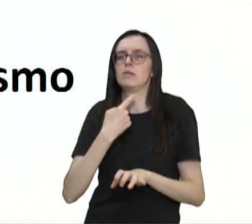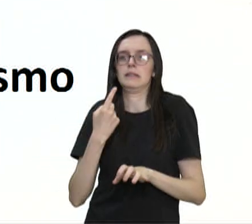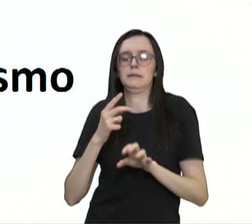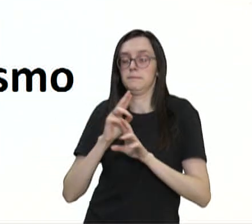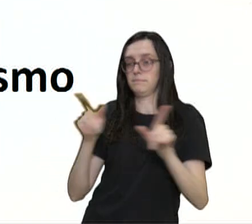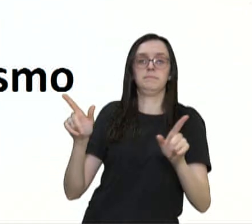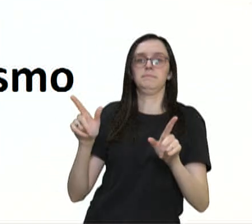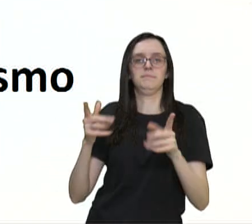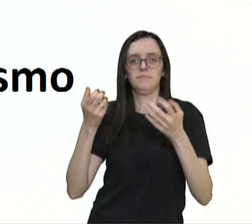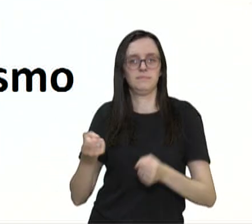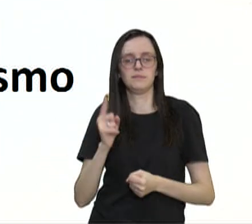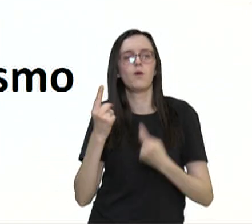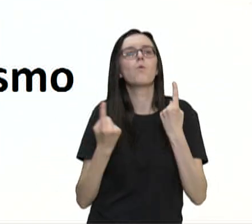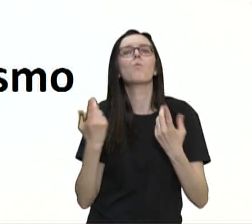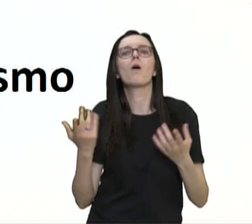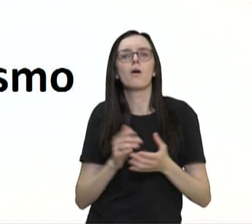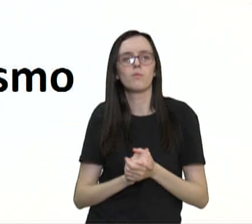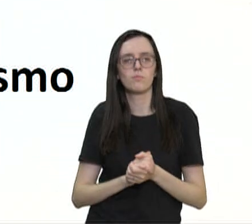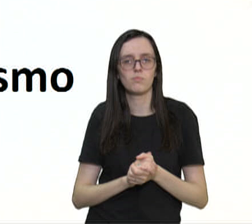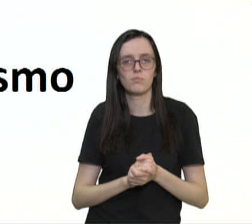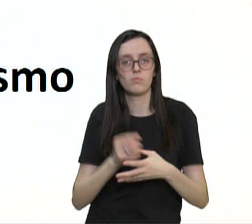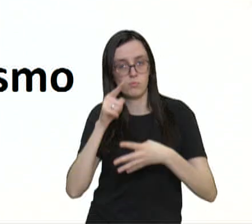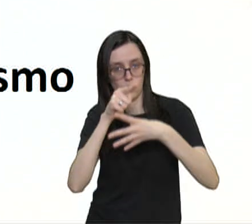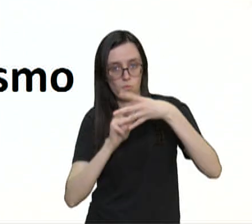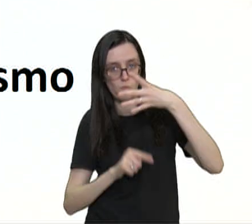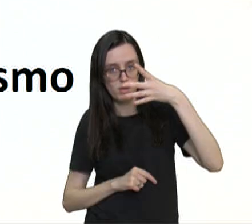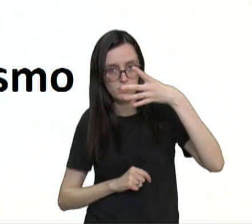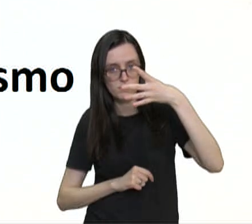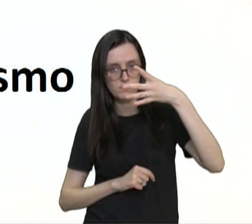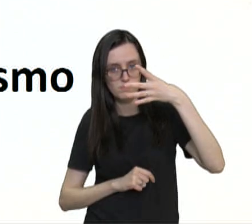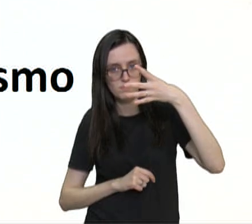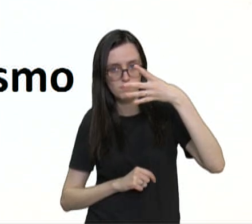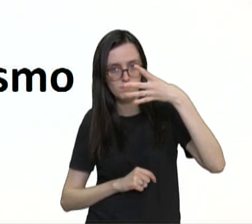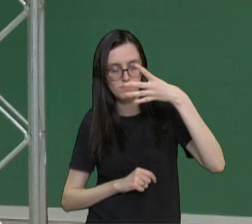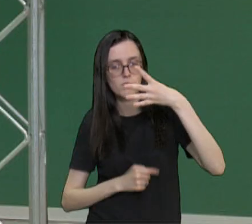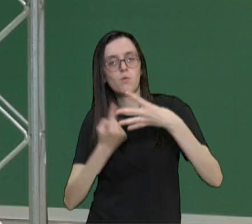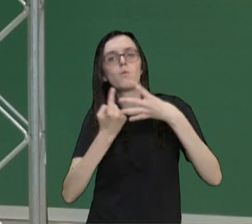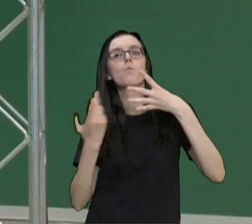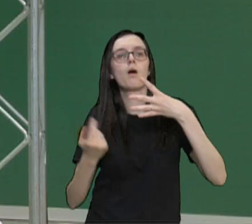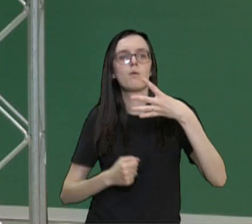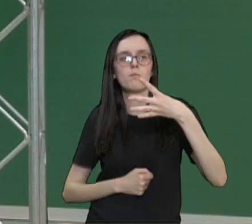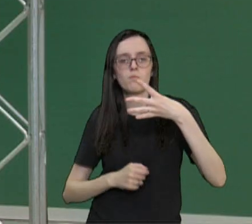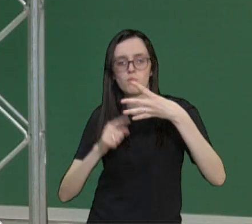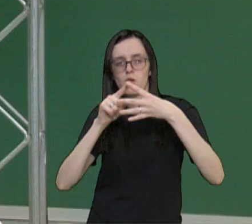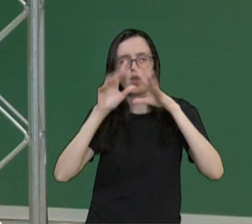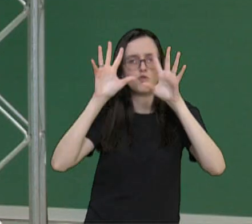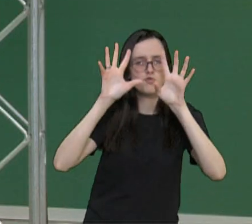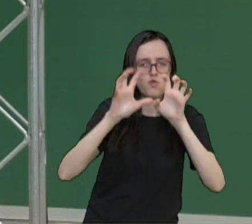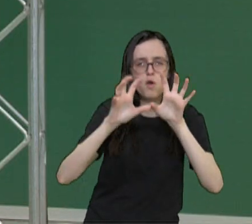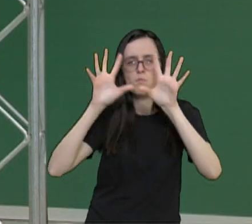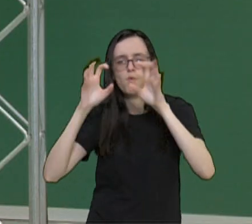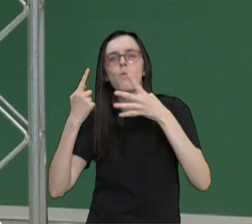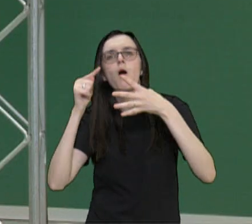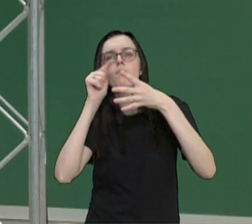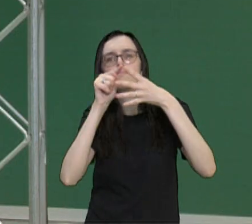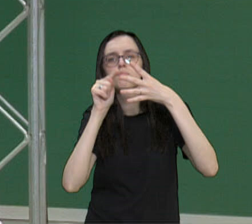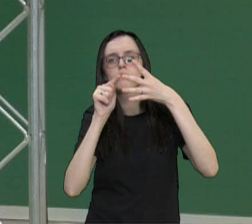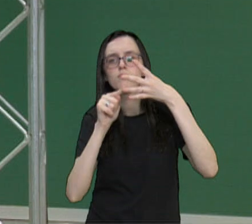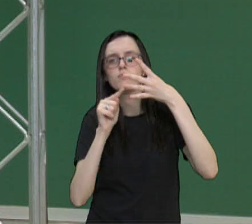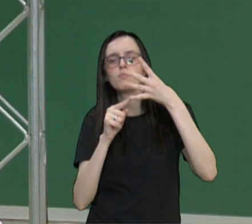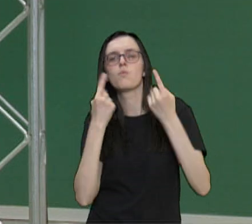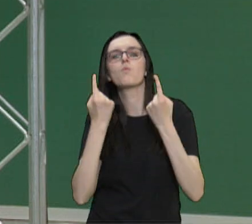falando? O impressionismo produz sombra inadmissível, o maneirismo, o realismo